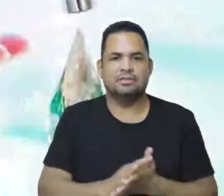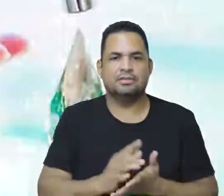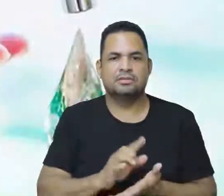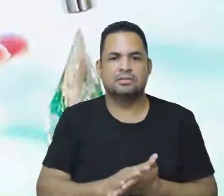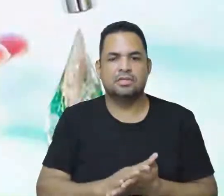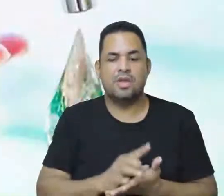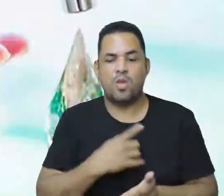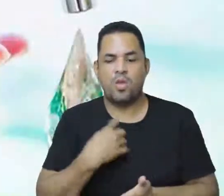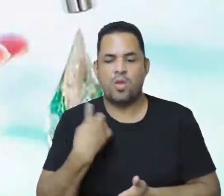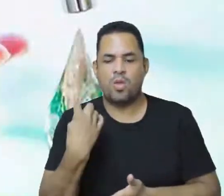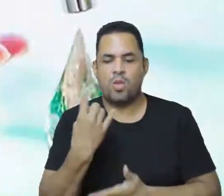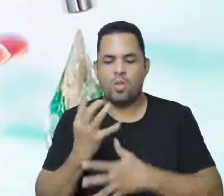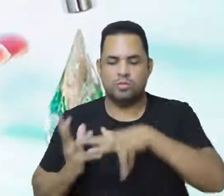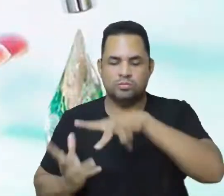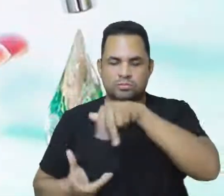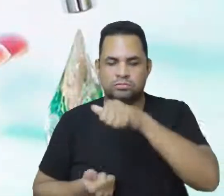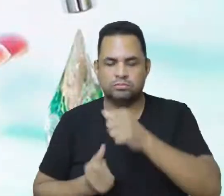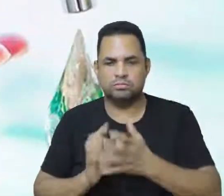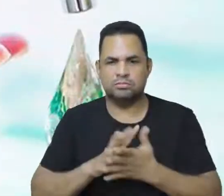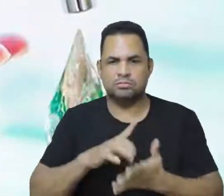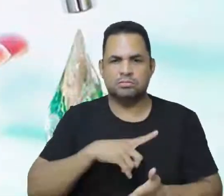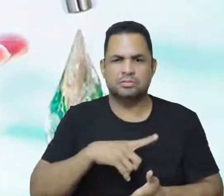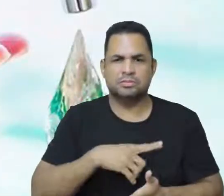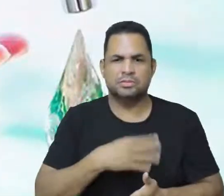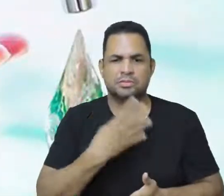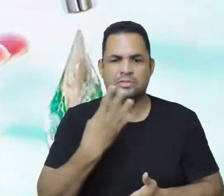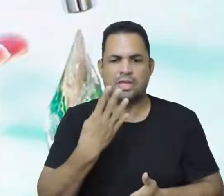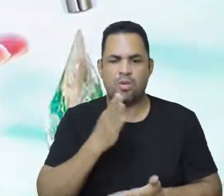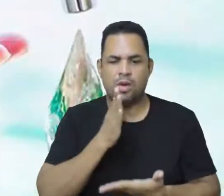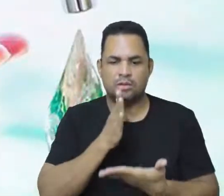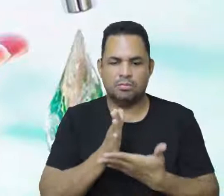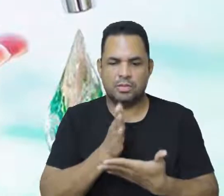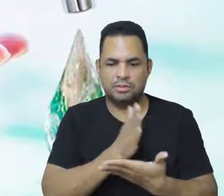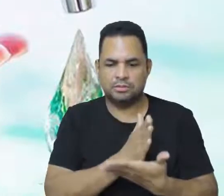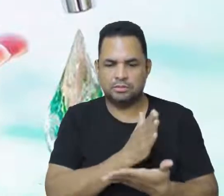nosso planeta é formado por 4 partes.